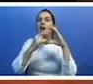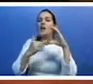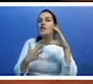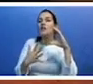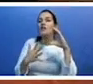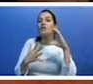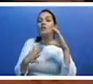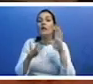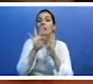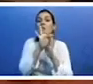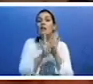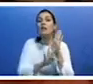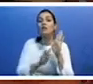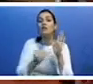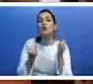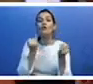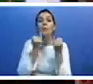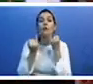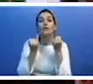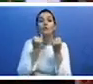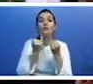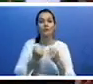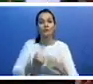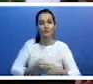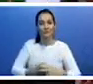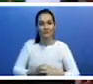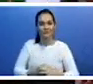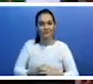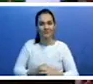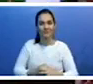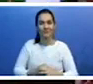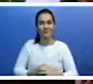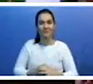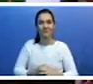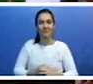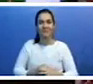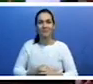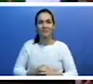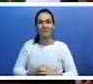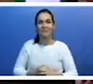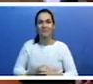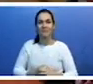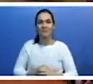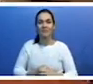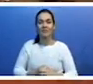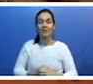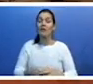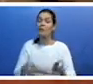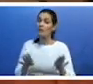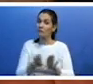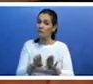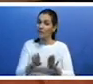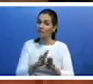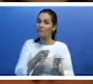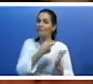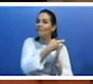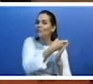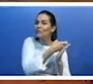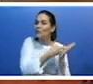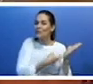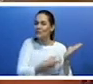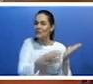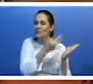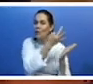texto informativo? Vamos trazer um texto informativo para vocês. Produzir um texto, que é